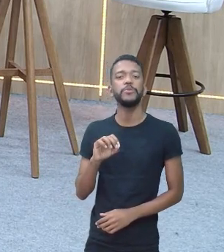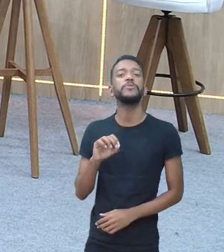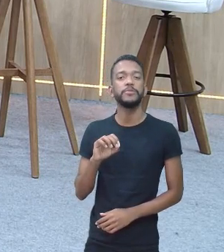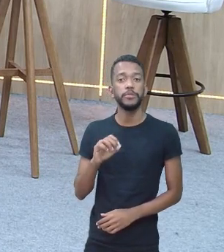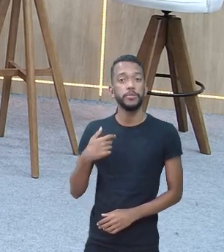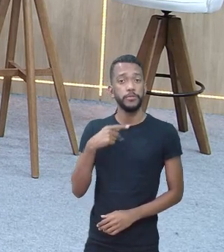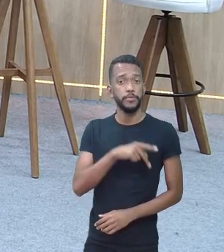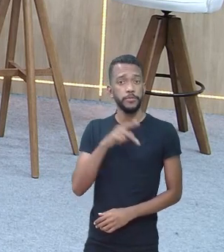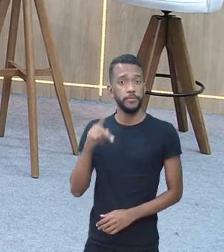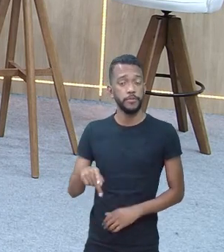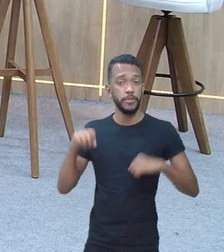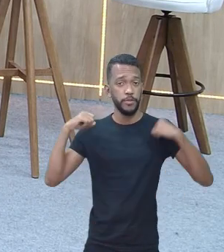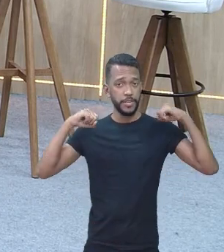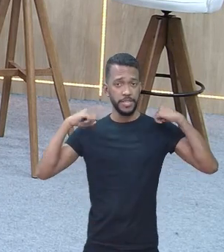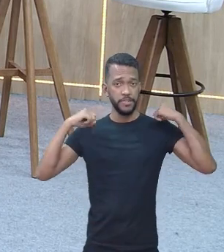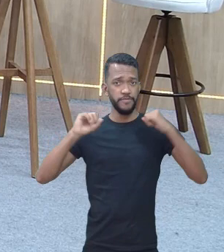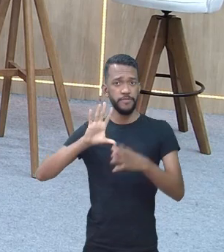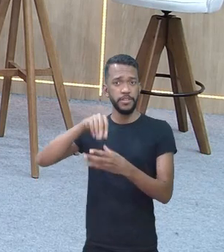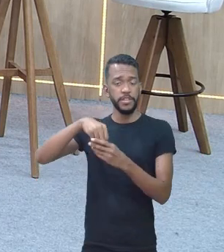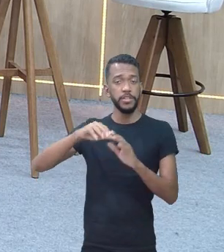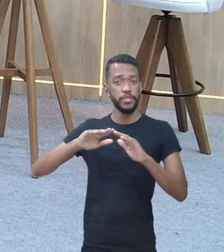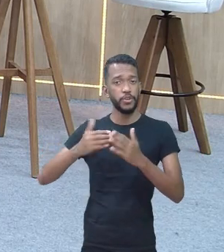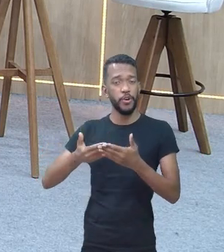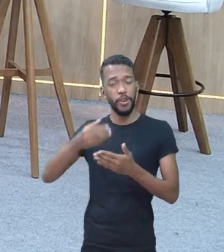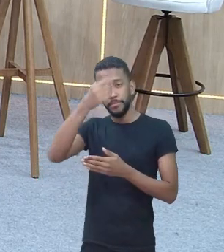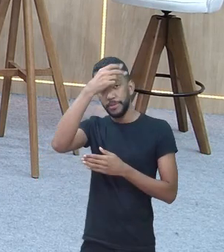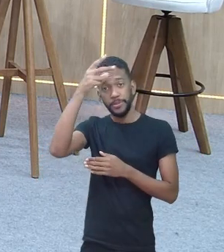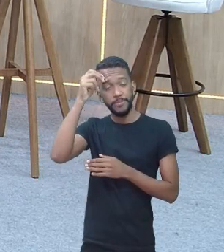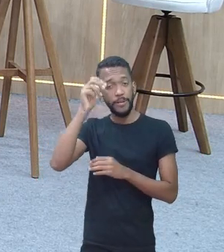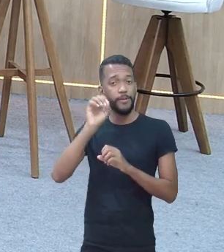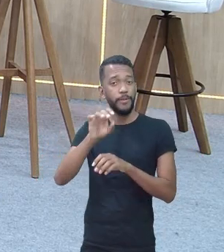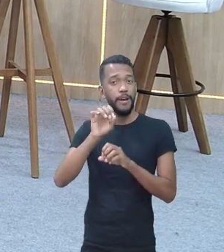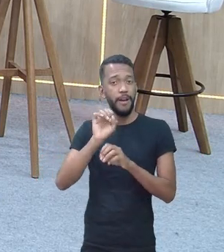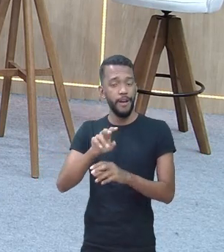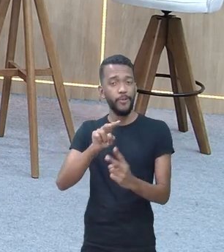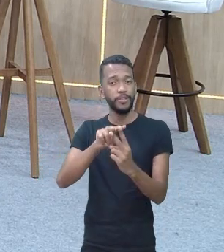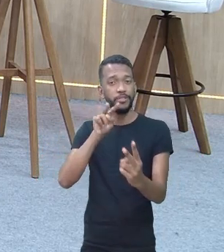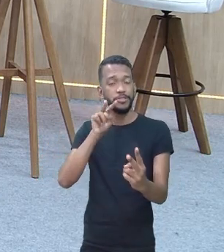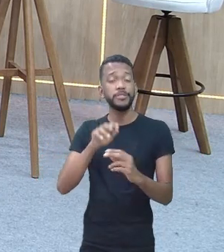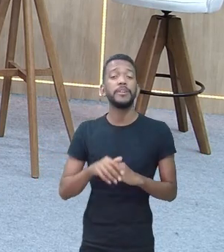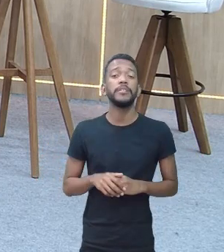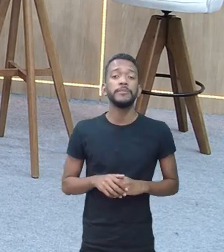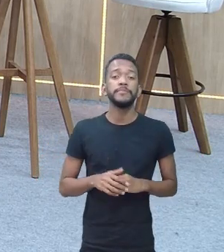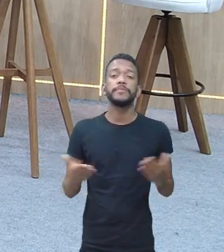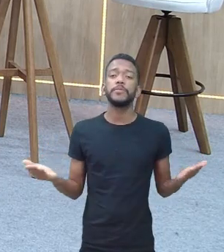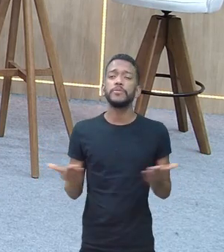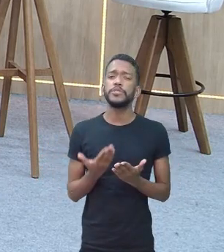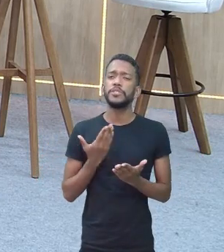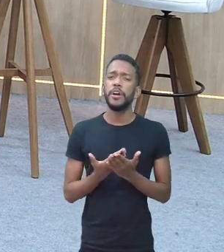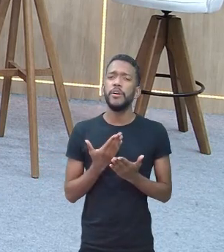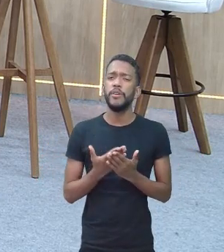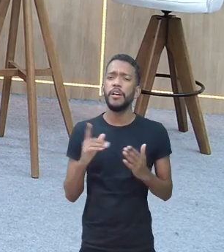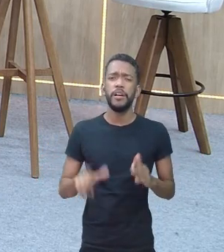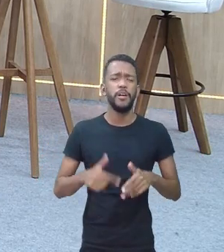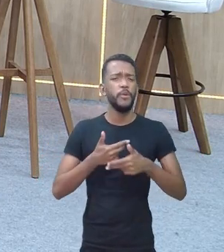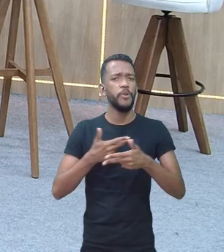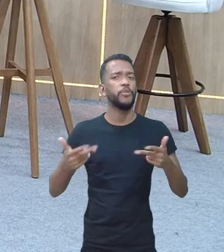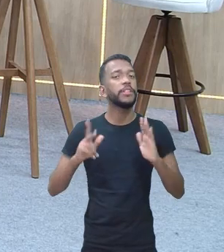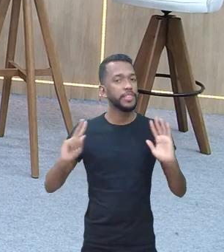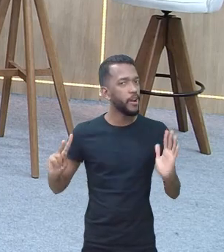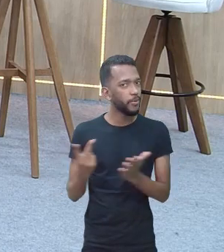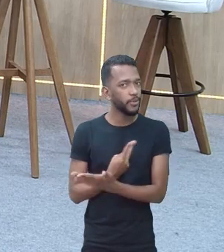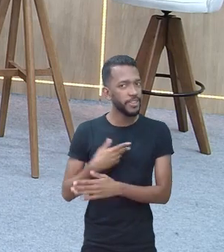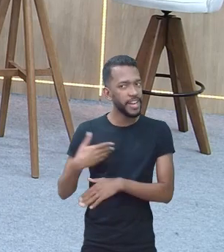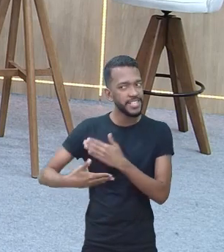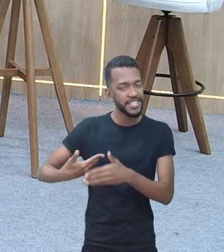da Escola Municipal para Aulas Digitais e a aula de hoje vai ser sobre uma coisa que está rolando